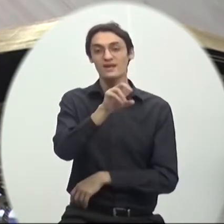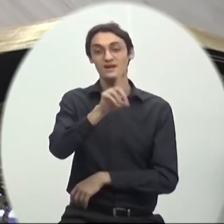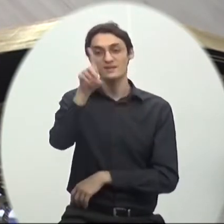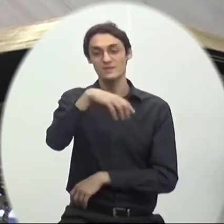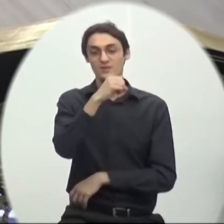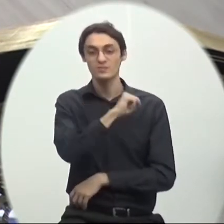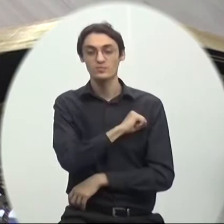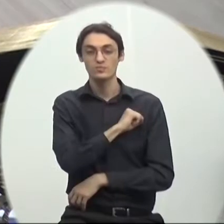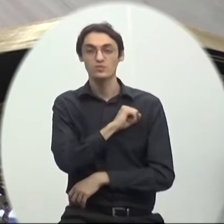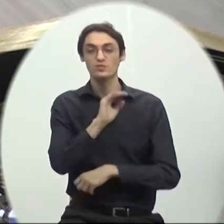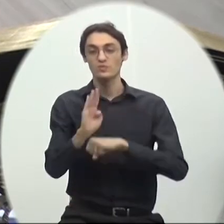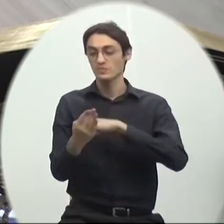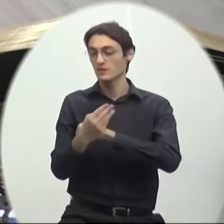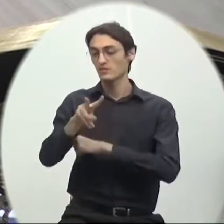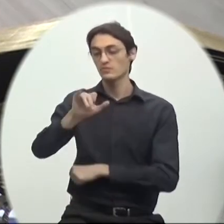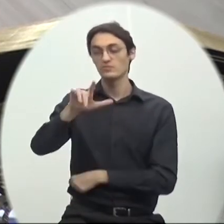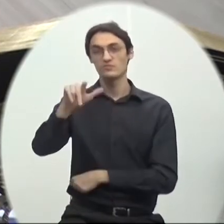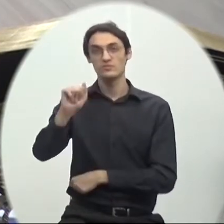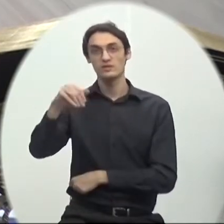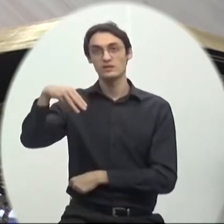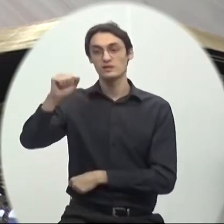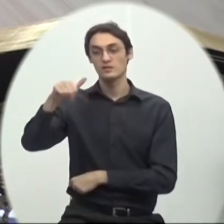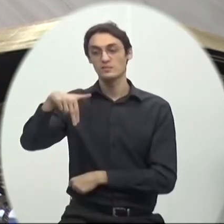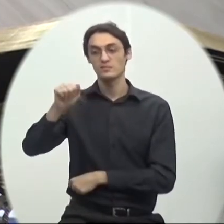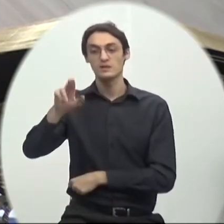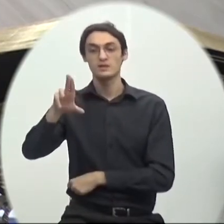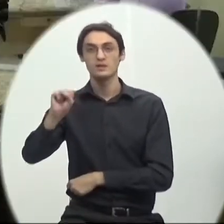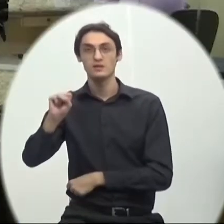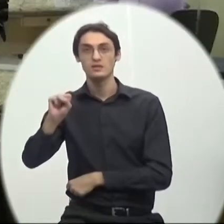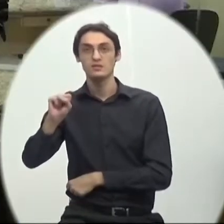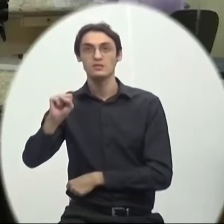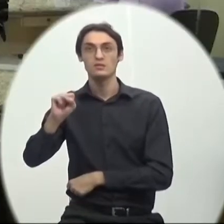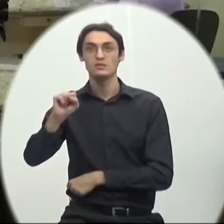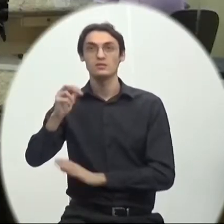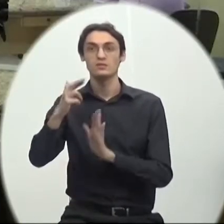1152, bairro Vila Manaus. O requerimento está em discussão.